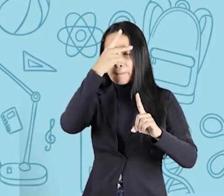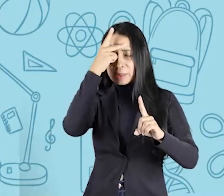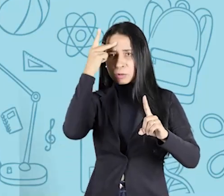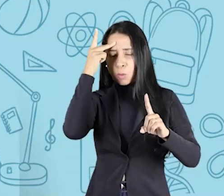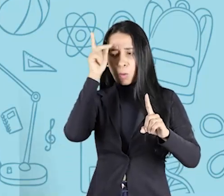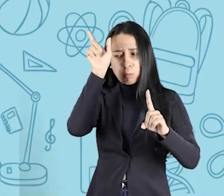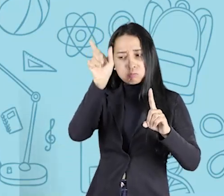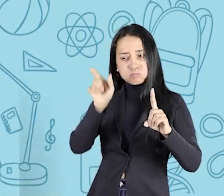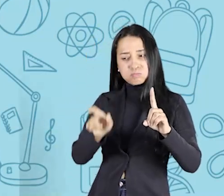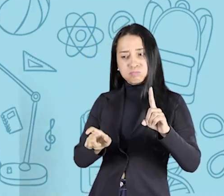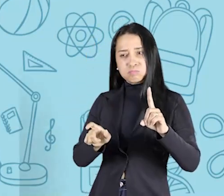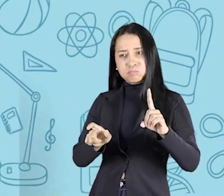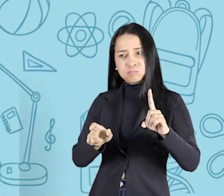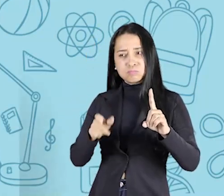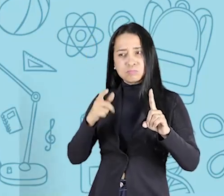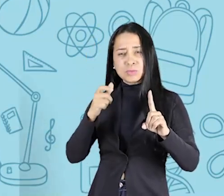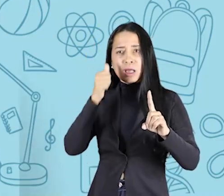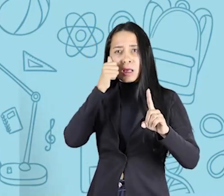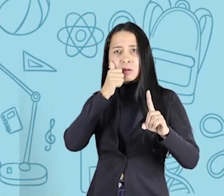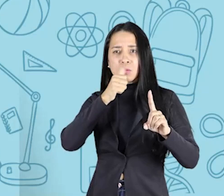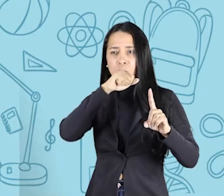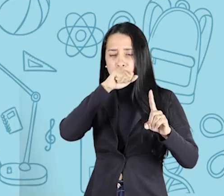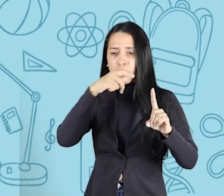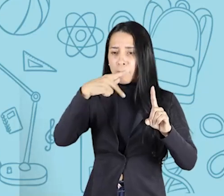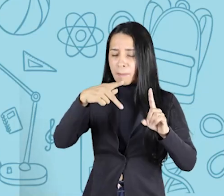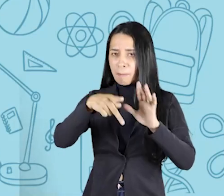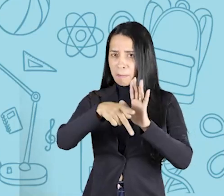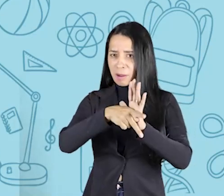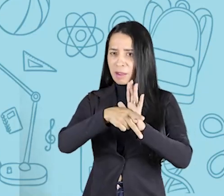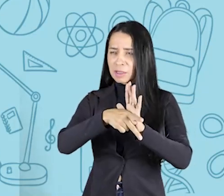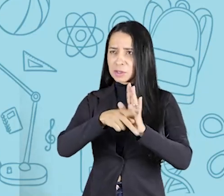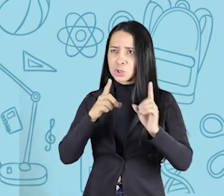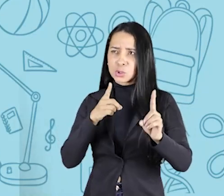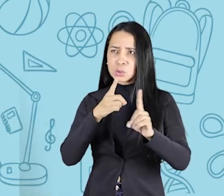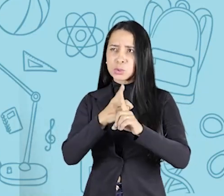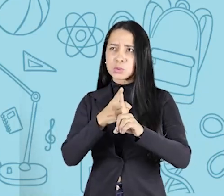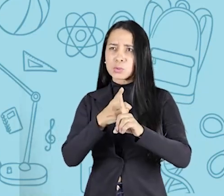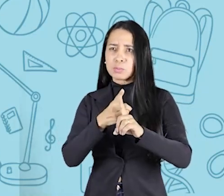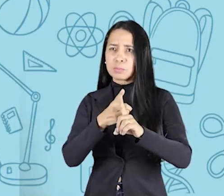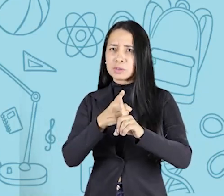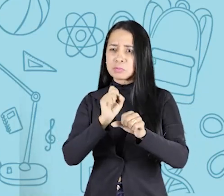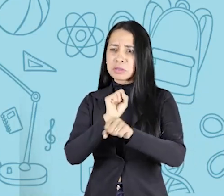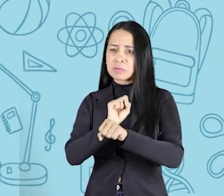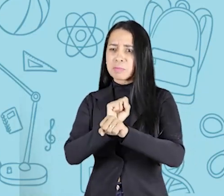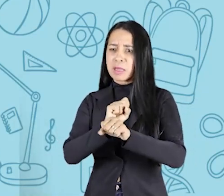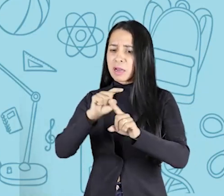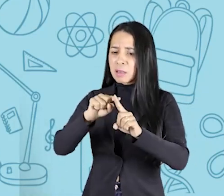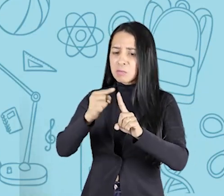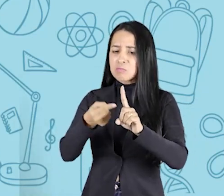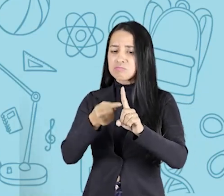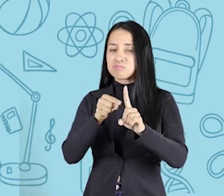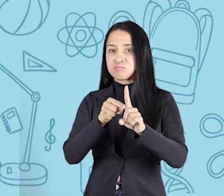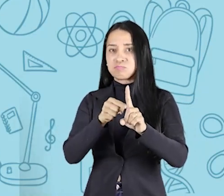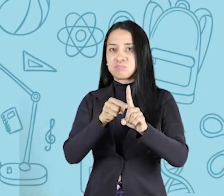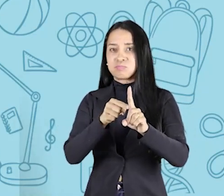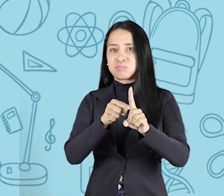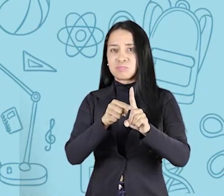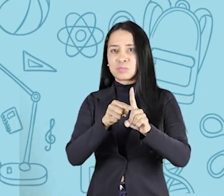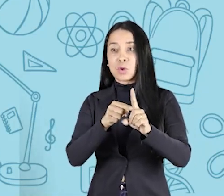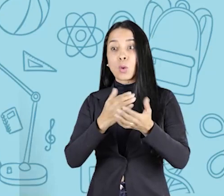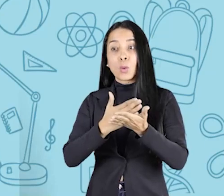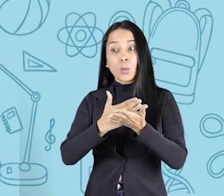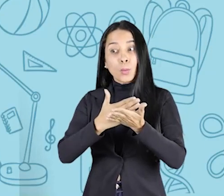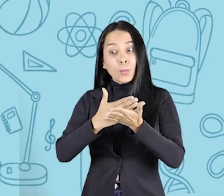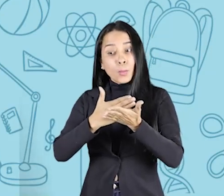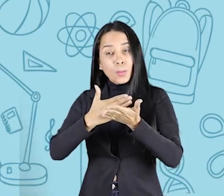passou por um período de gestação, quando ela descobriu que ela estava esperando por você, ela passou a fazer o acompanhamento, né? Então